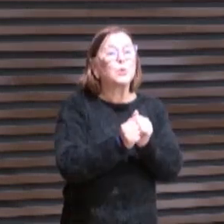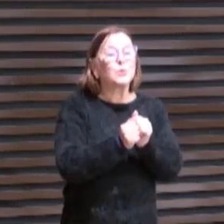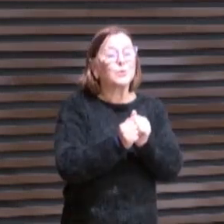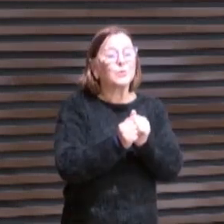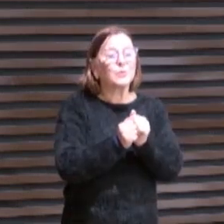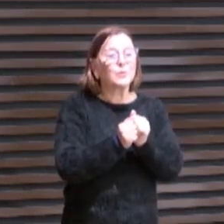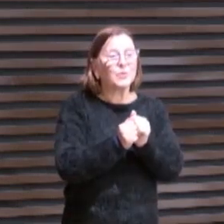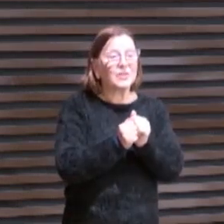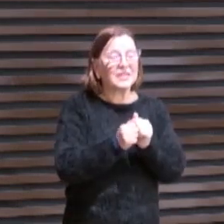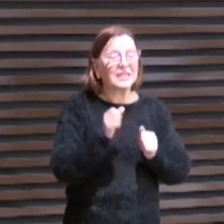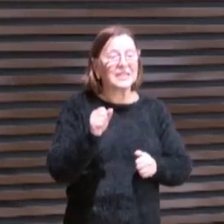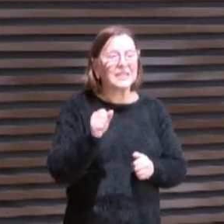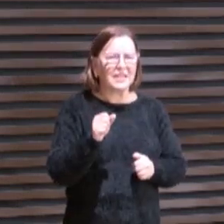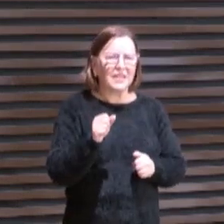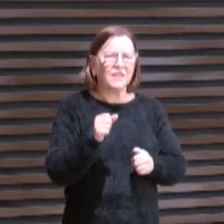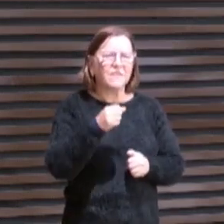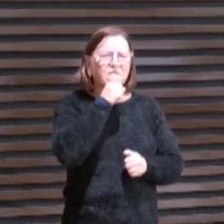O que é esse velho homem?